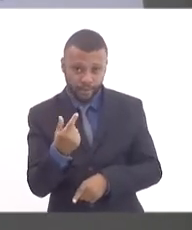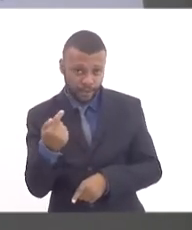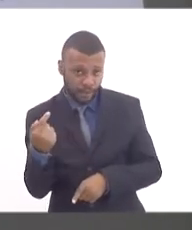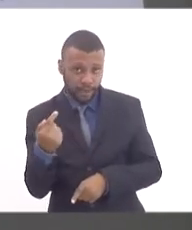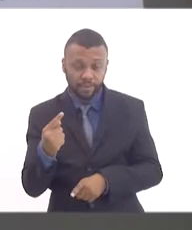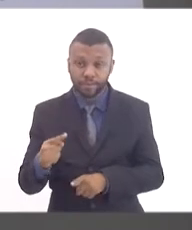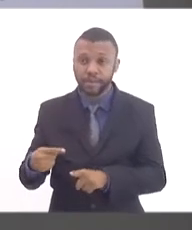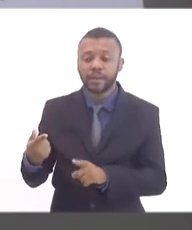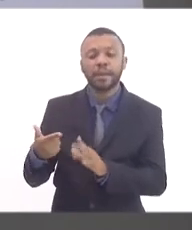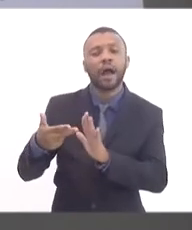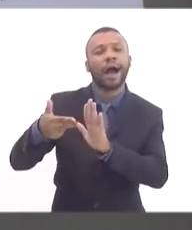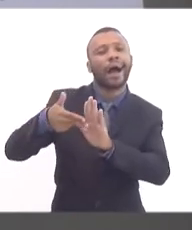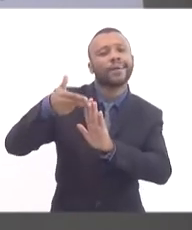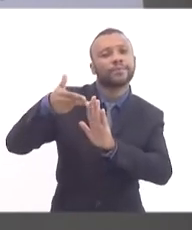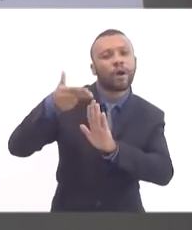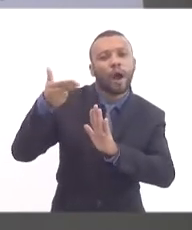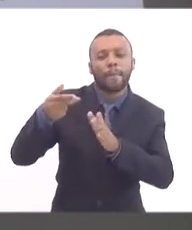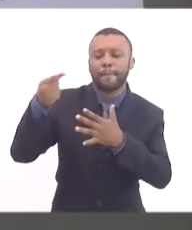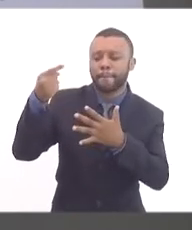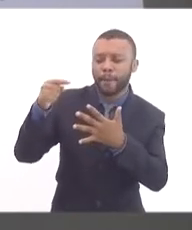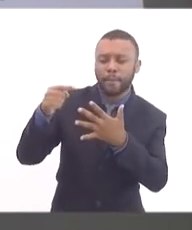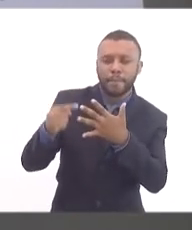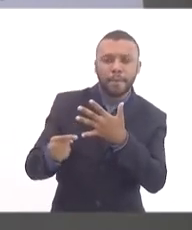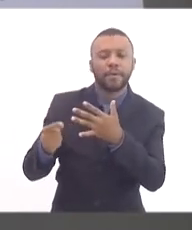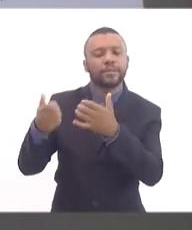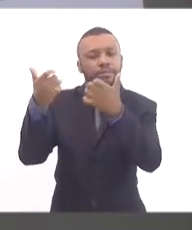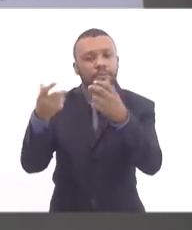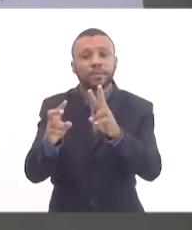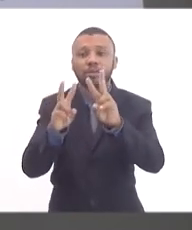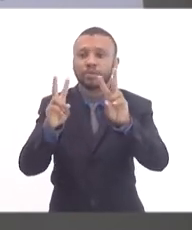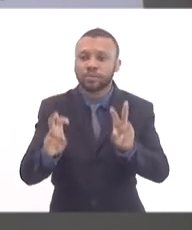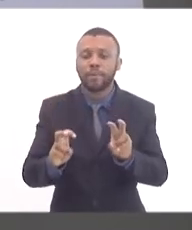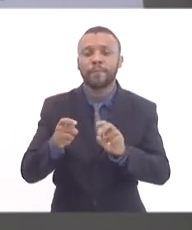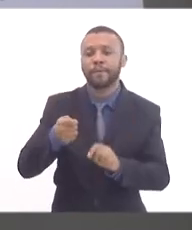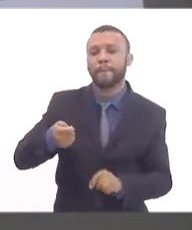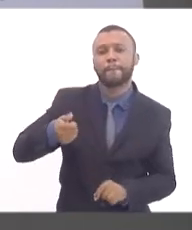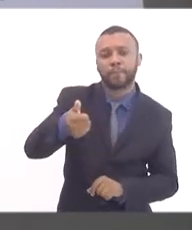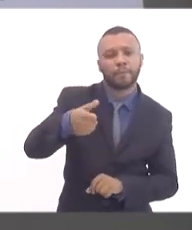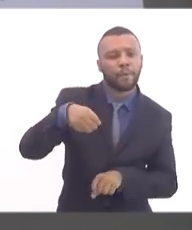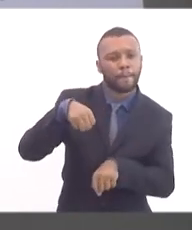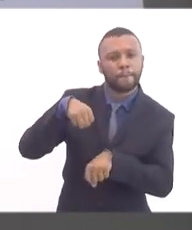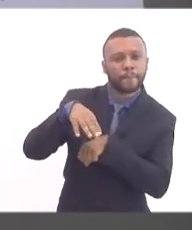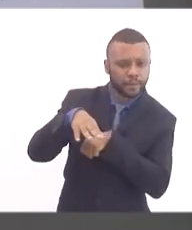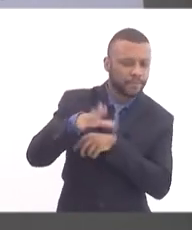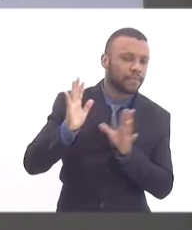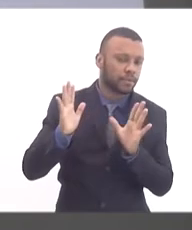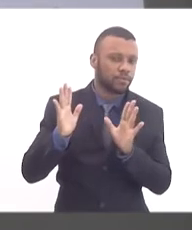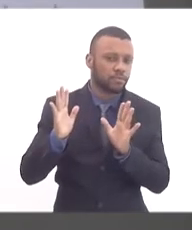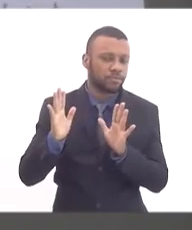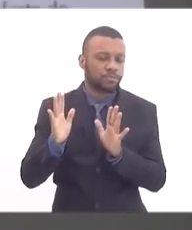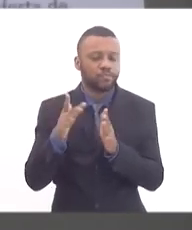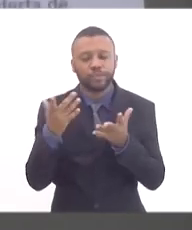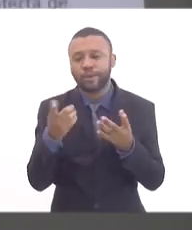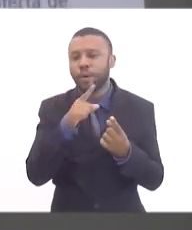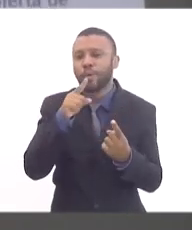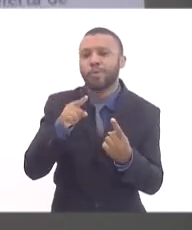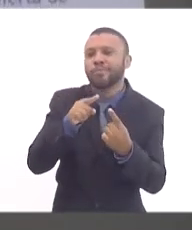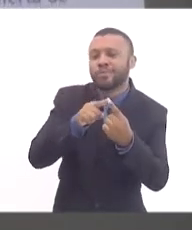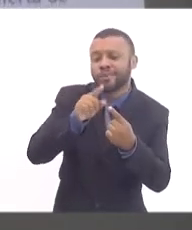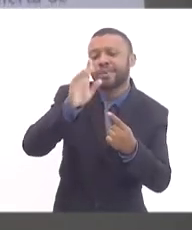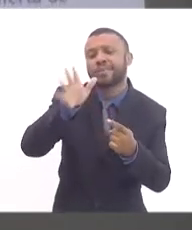normas que tratam de benefícios no estado do Rio de Janeiro mexe na cidade eu acho que já tá bastante